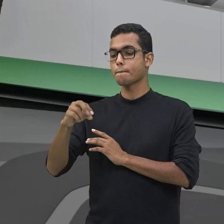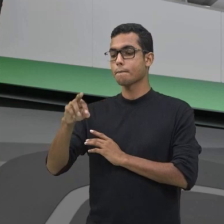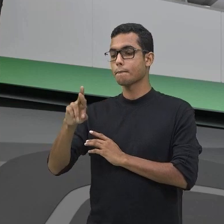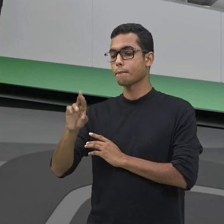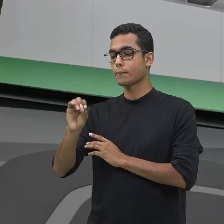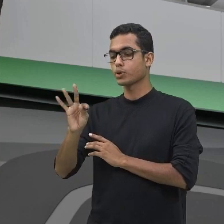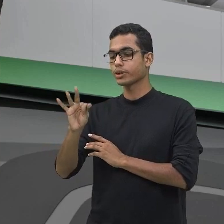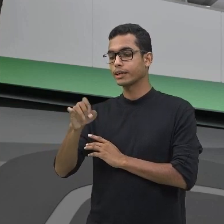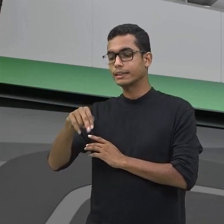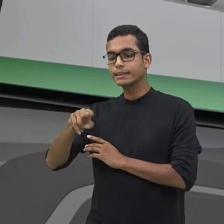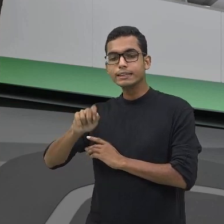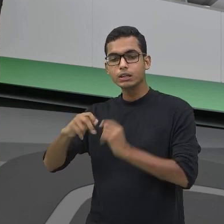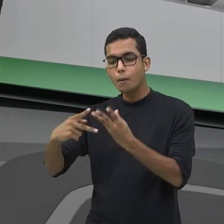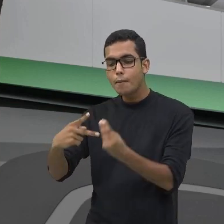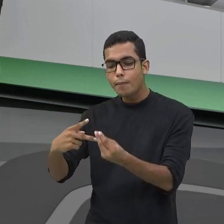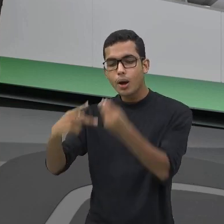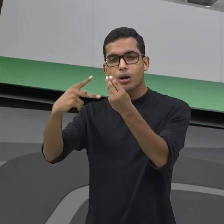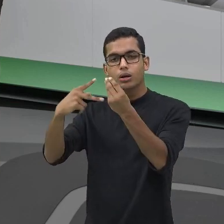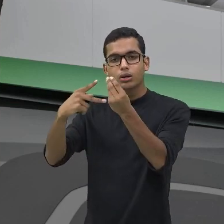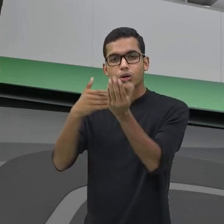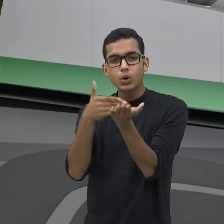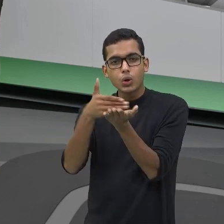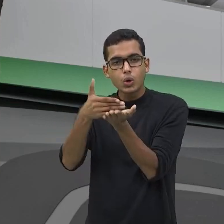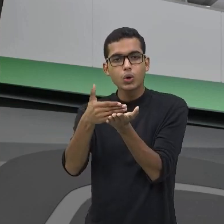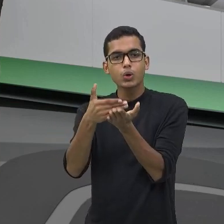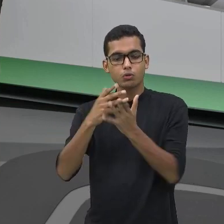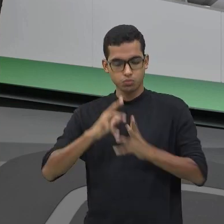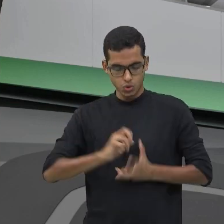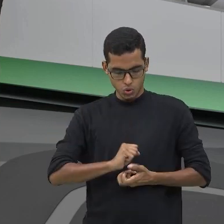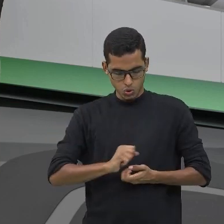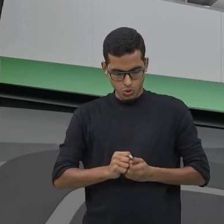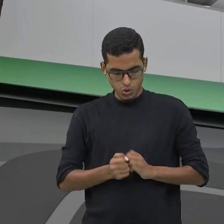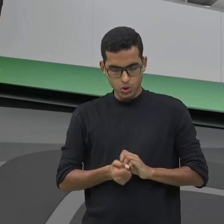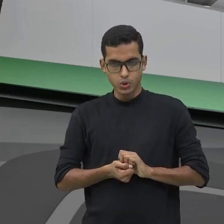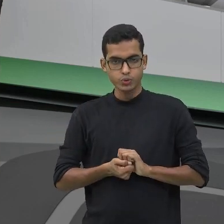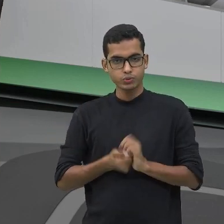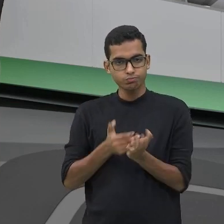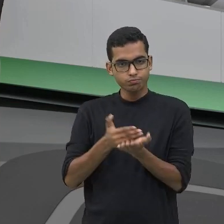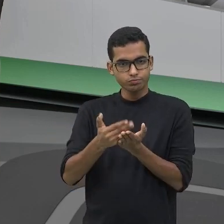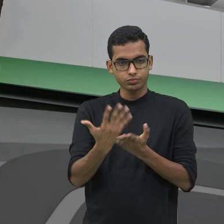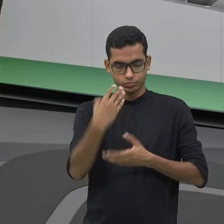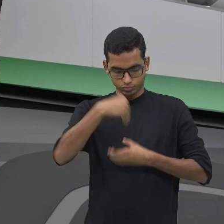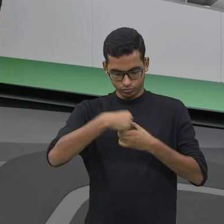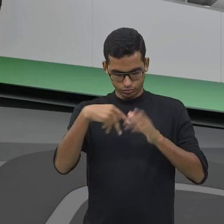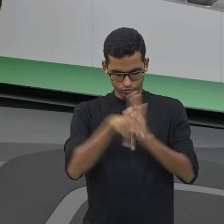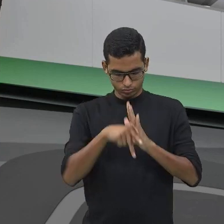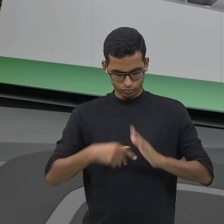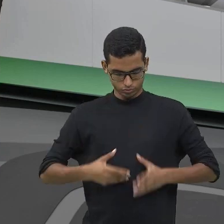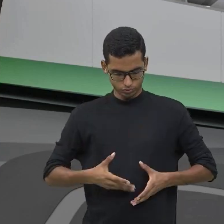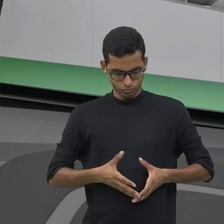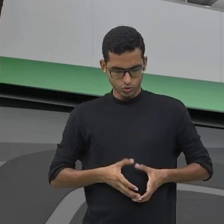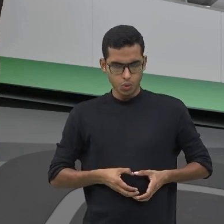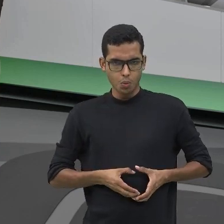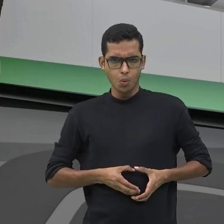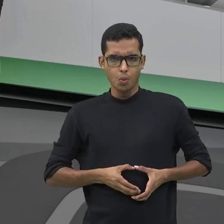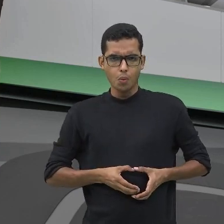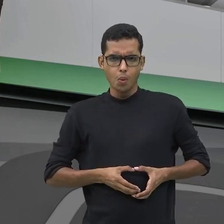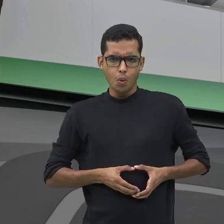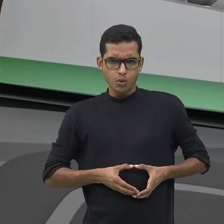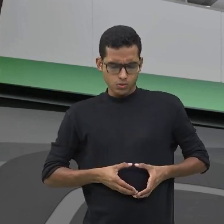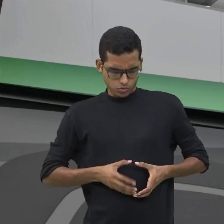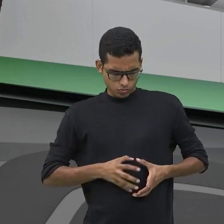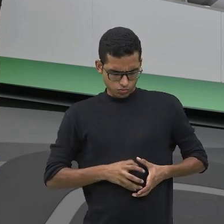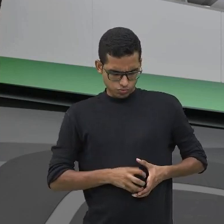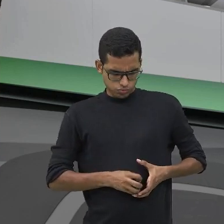aqui, ó, no estômago, tá? A proteína só vai começar a ser digerida no estômago. É claro que a gente está falando de